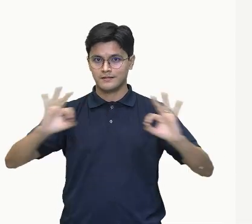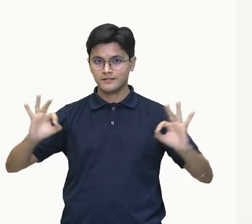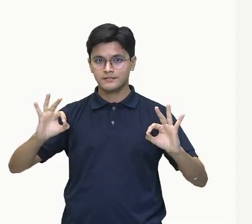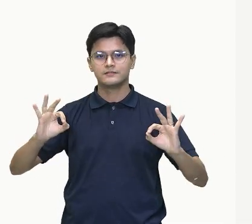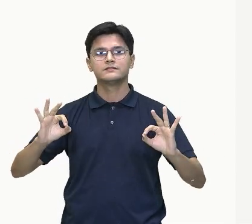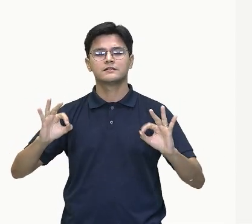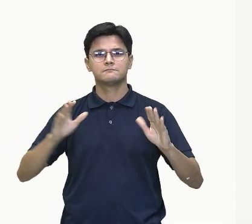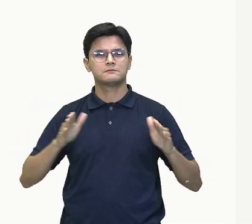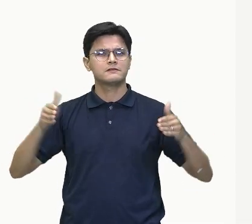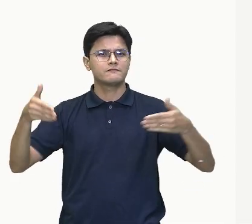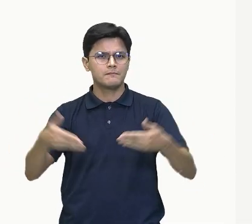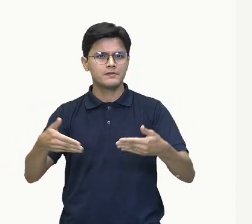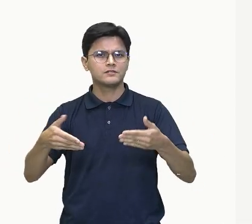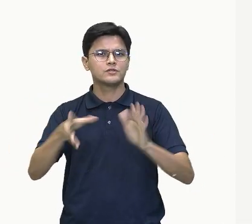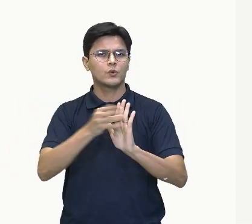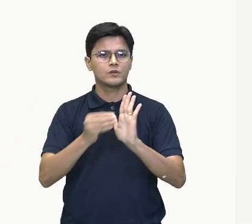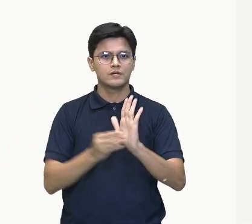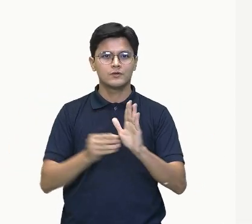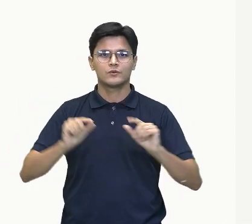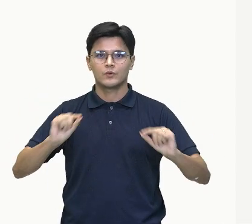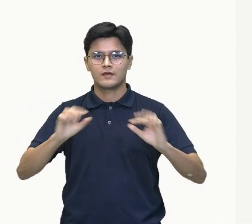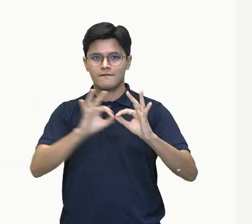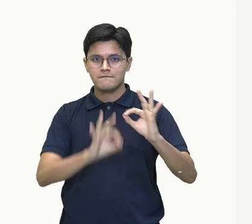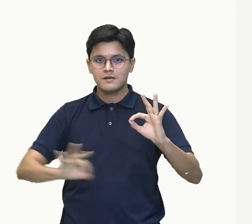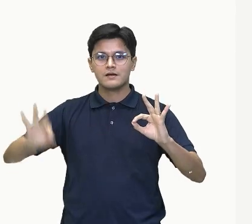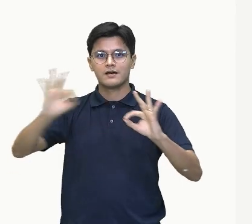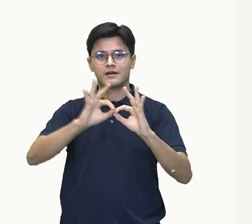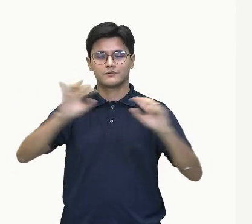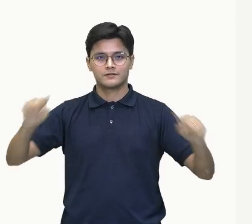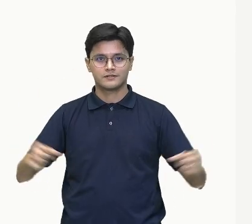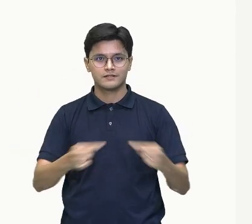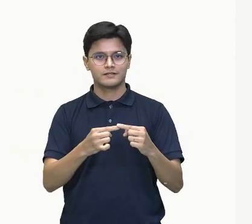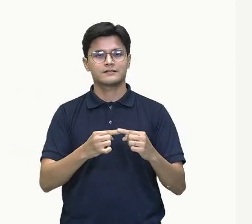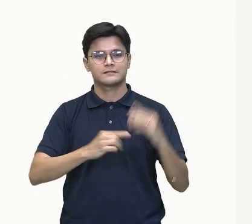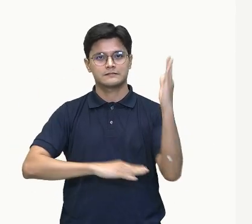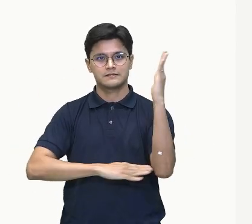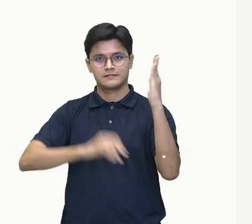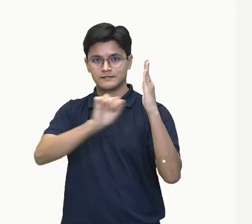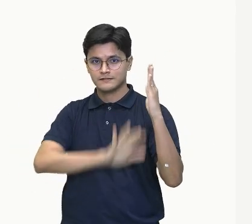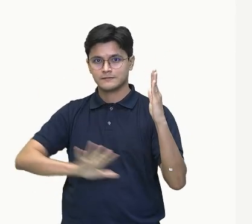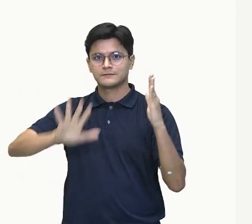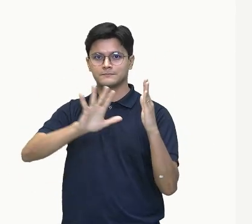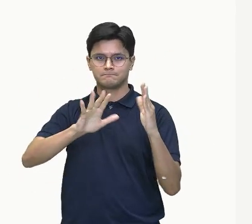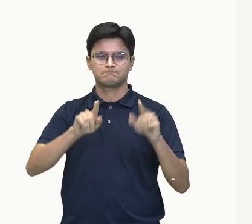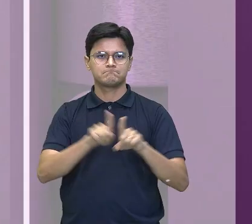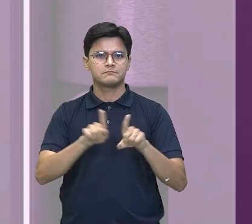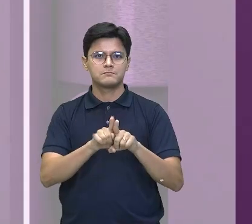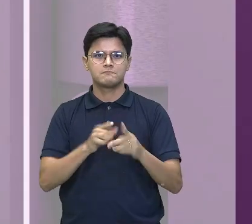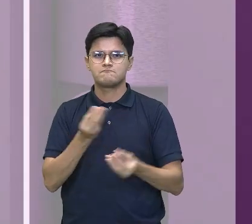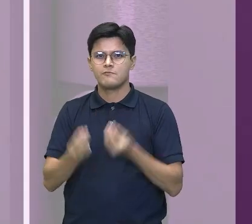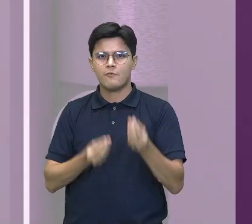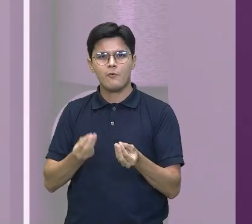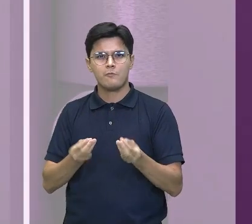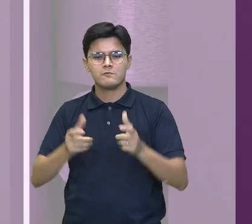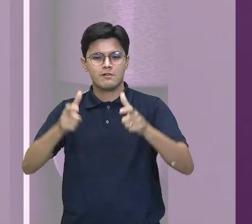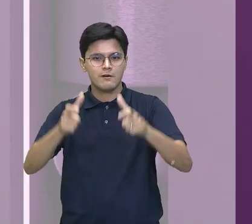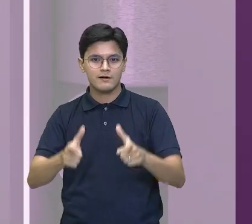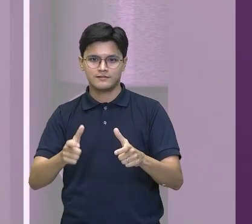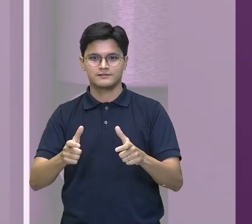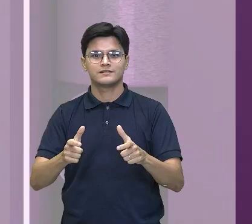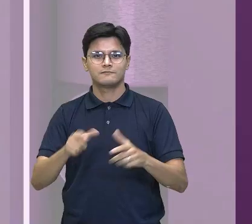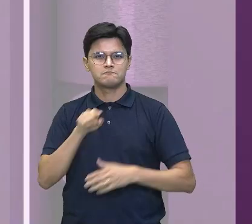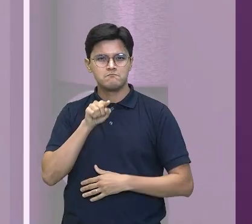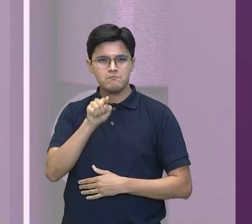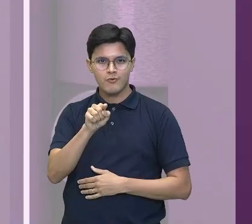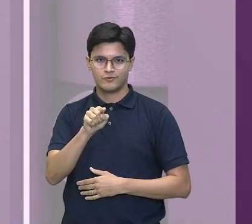aí de plano cartesiano, localização, tá bom? Então tenha tudo isso em mente quando a gente